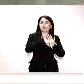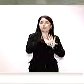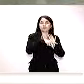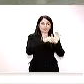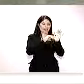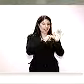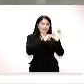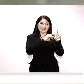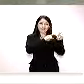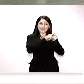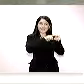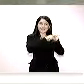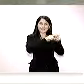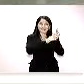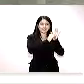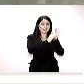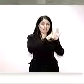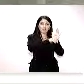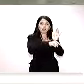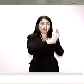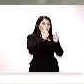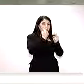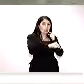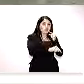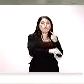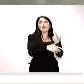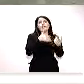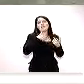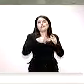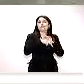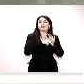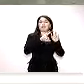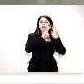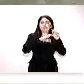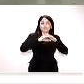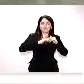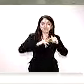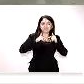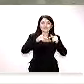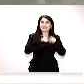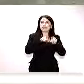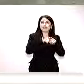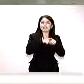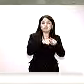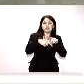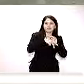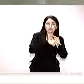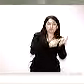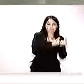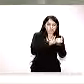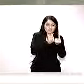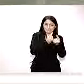licitação notadamente a falta de detalhamento do serviço a serem prestado e não demonstração de comp de